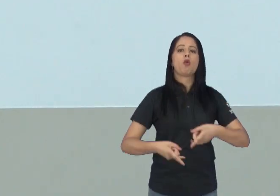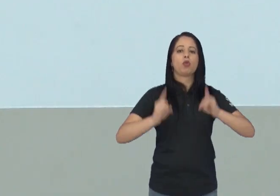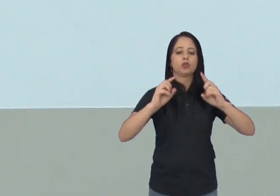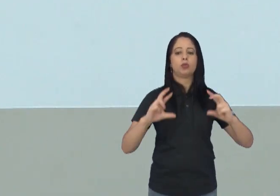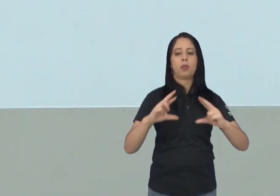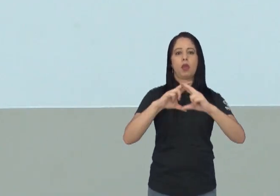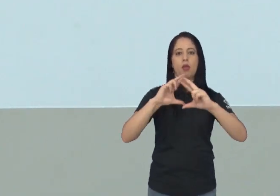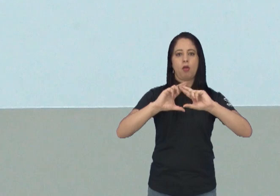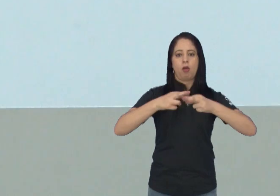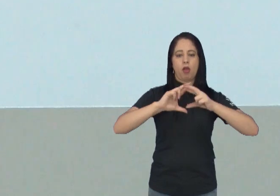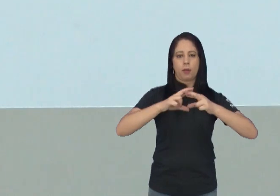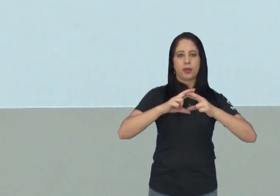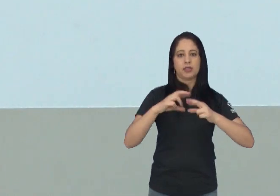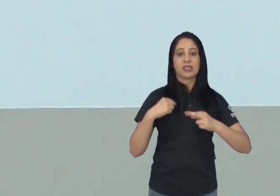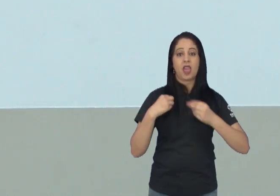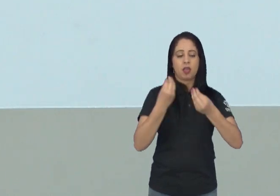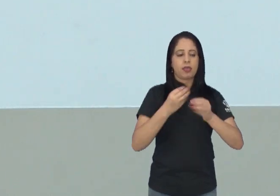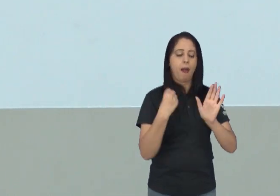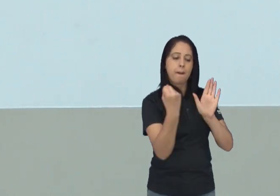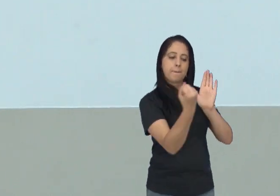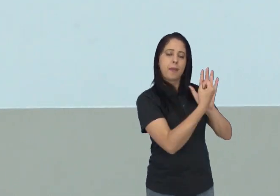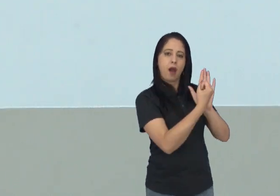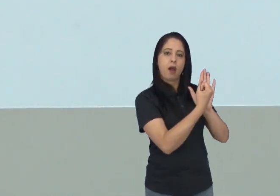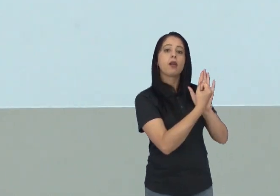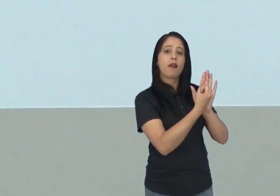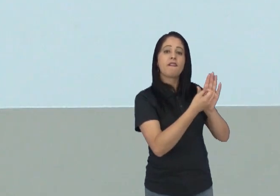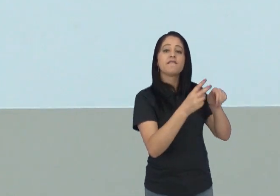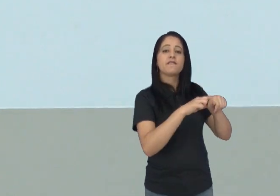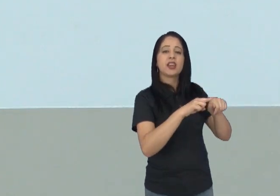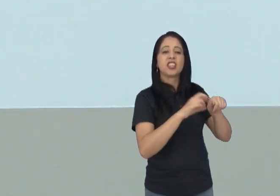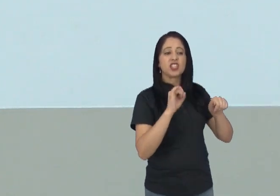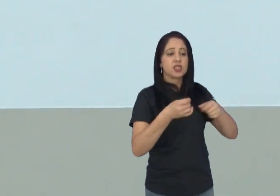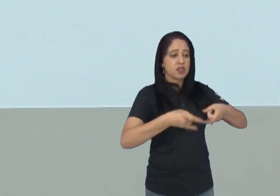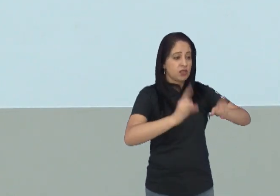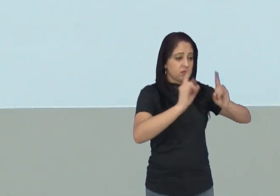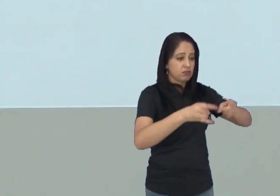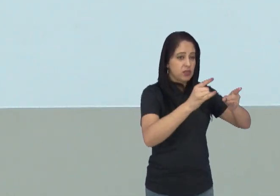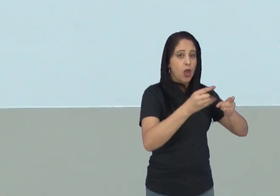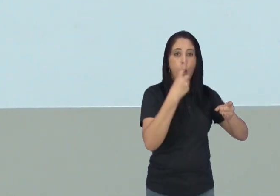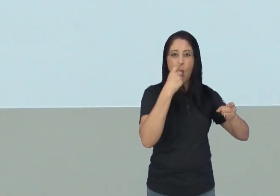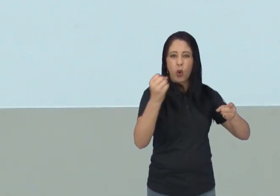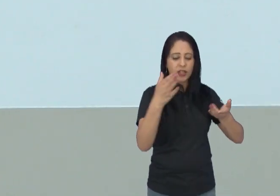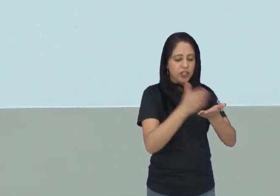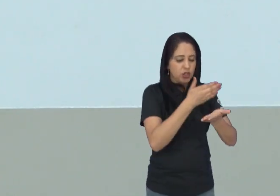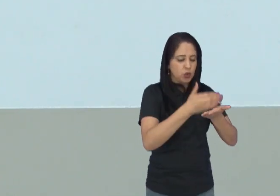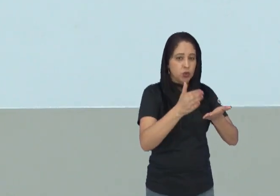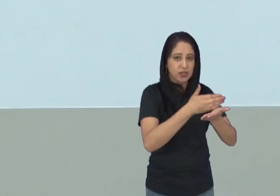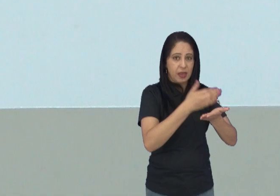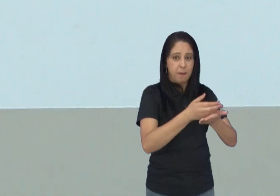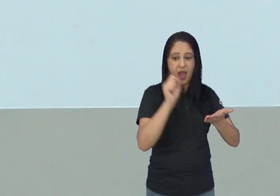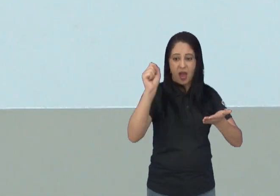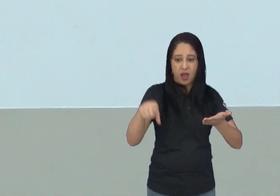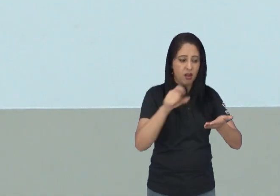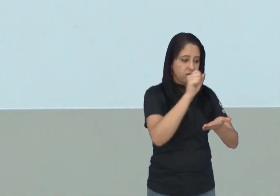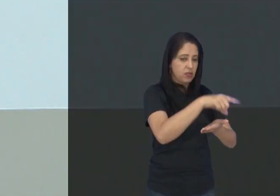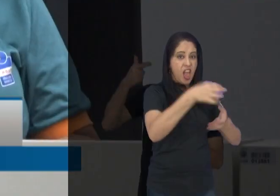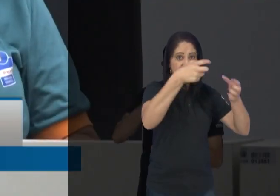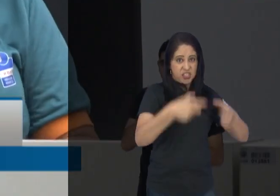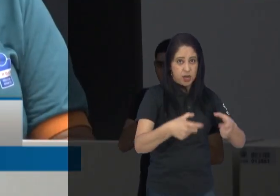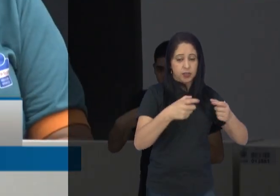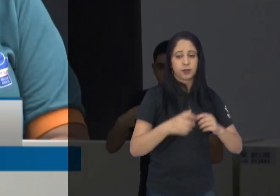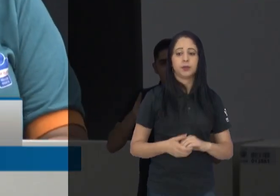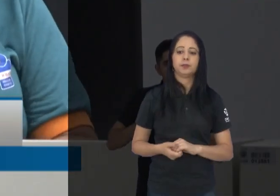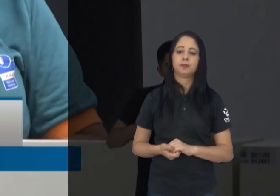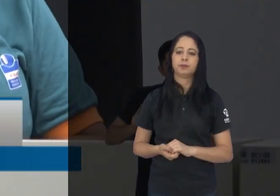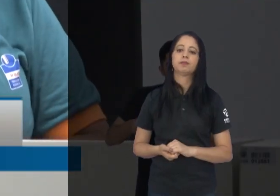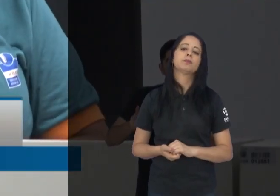símbolo de selo verde para condomínios que atingem os melhores níveis de separação e destinação correta de resíduos. É uma